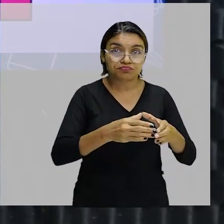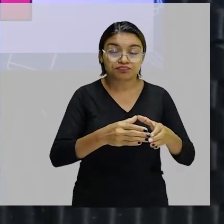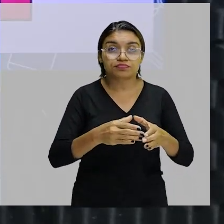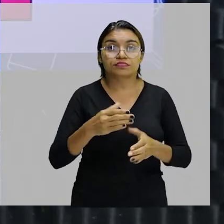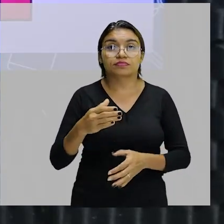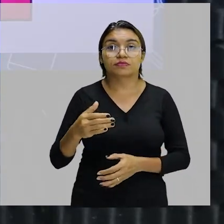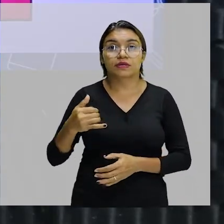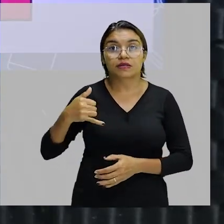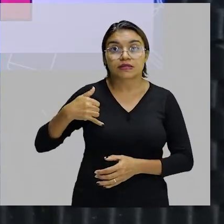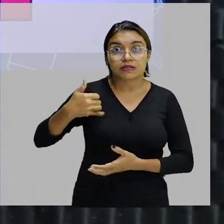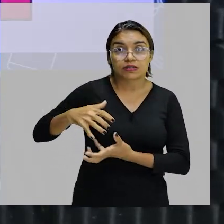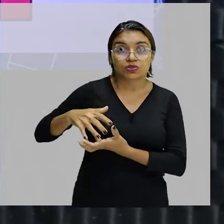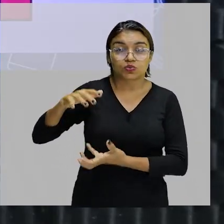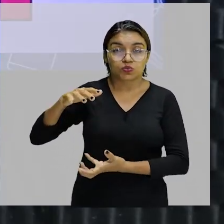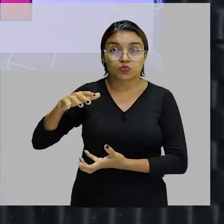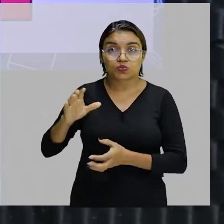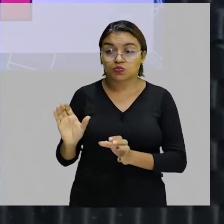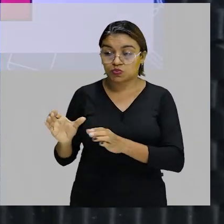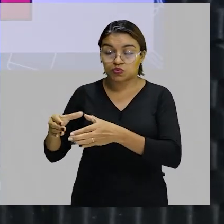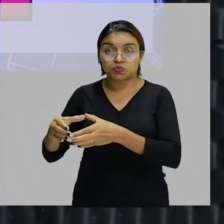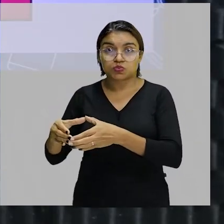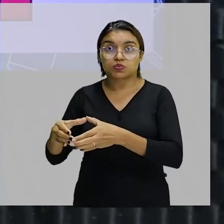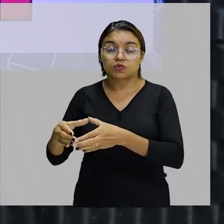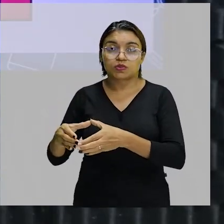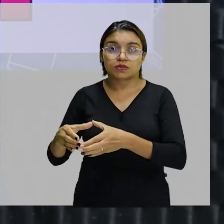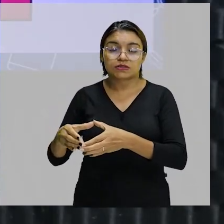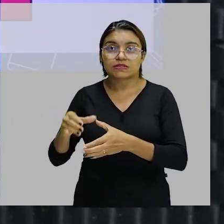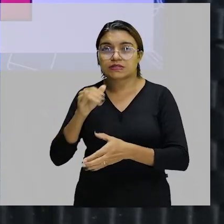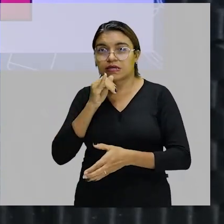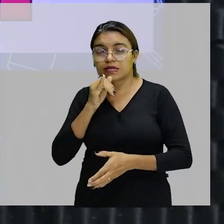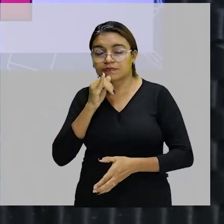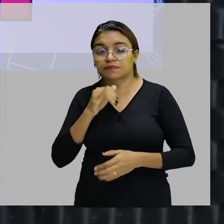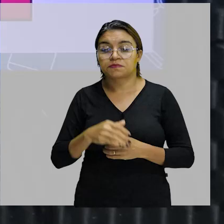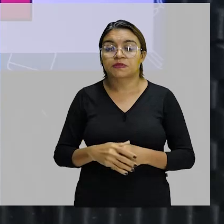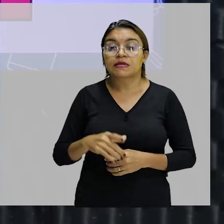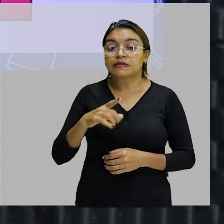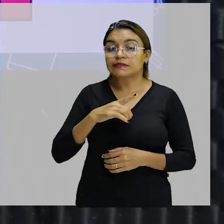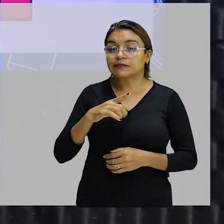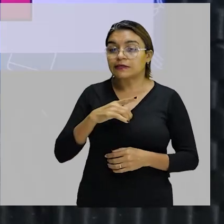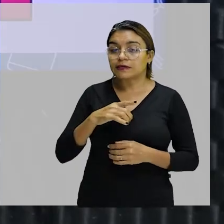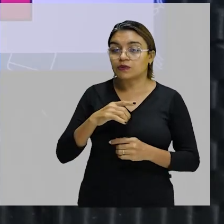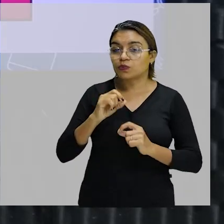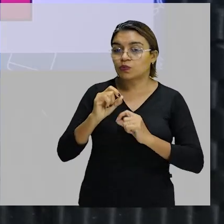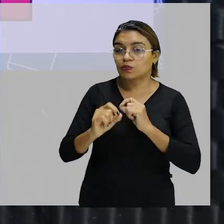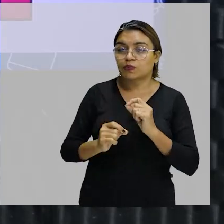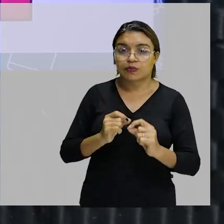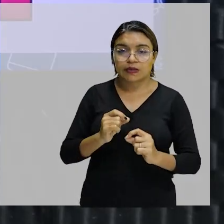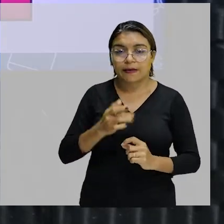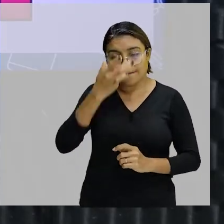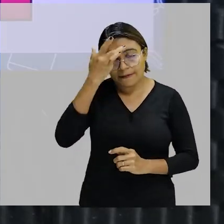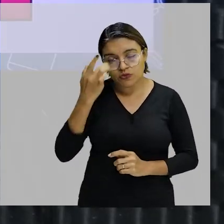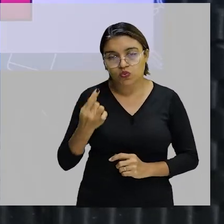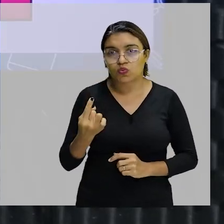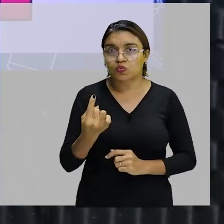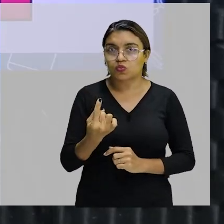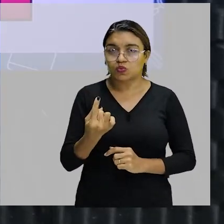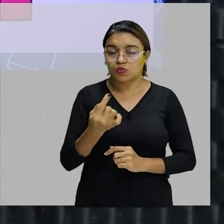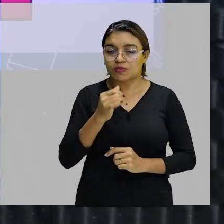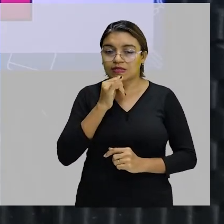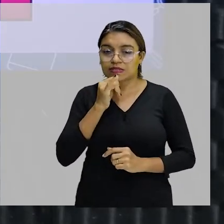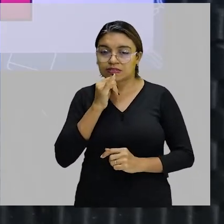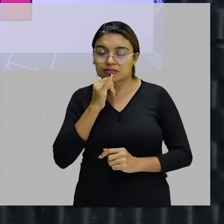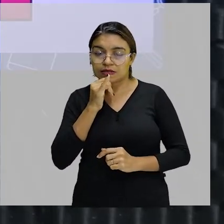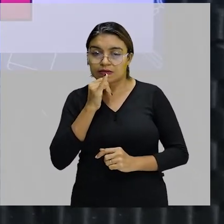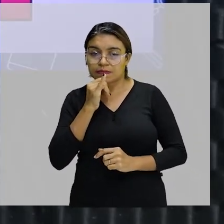para vocês que existe o princípio da individualidade, existe o princípio do volume versus intensidade,